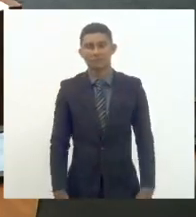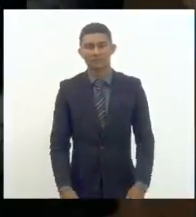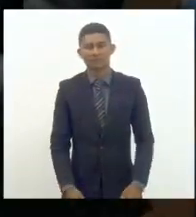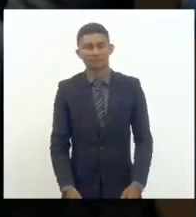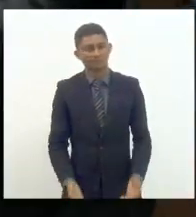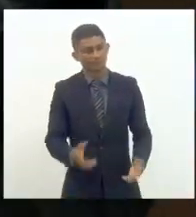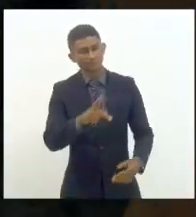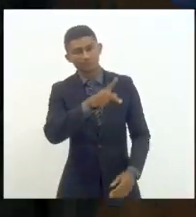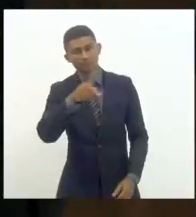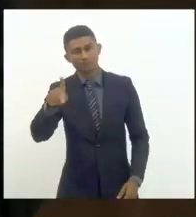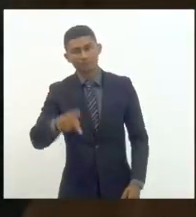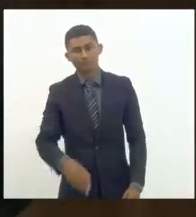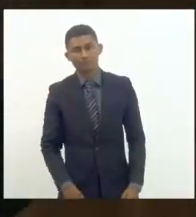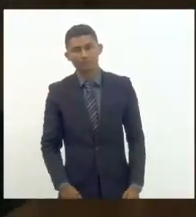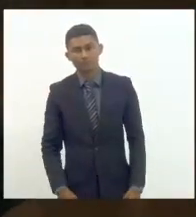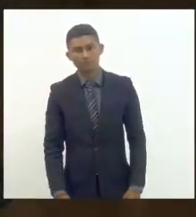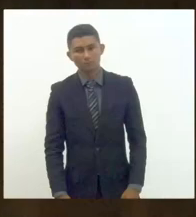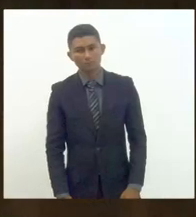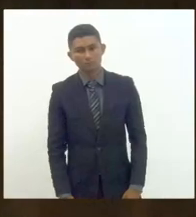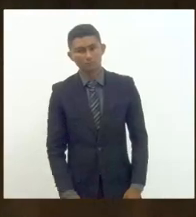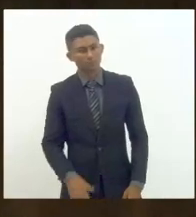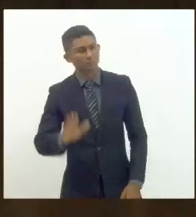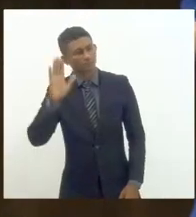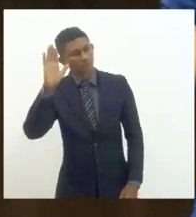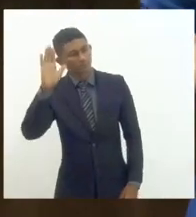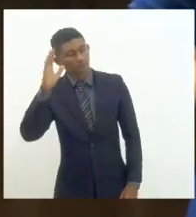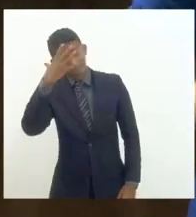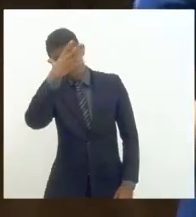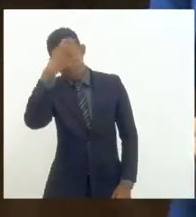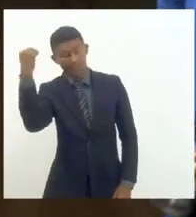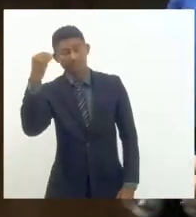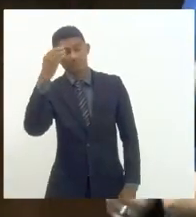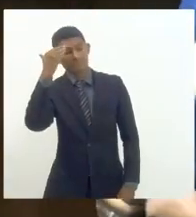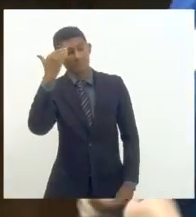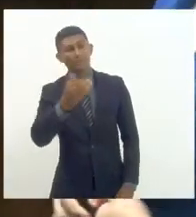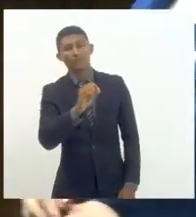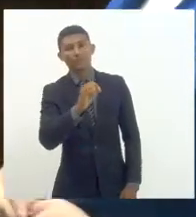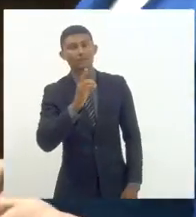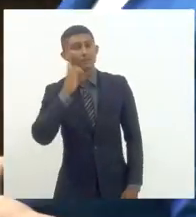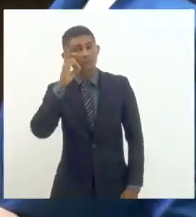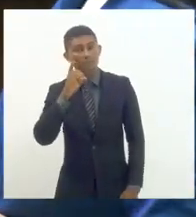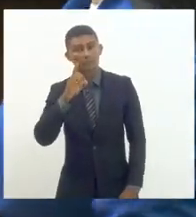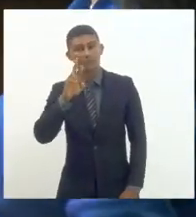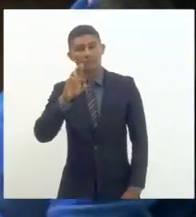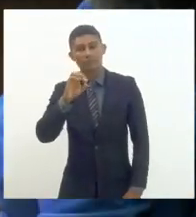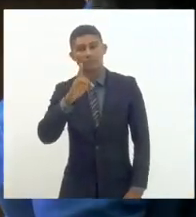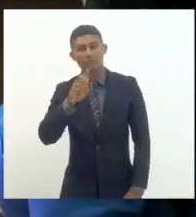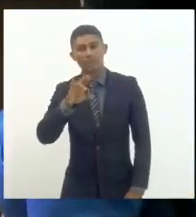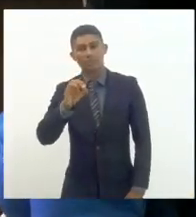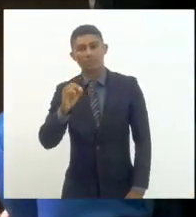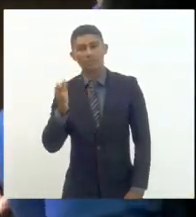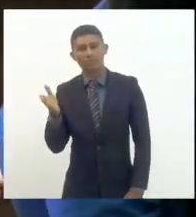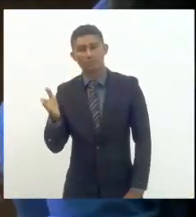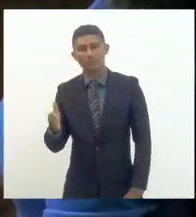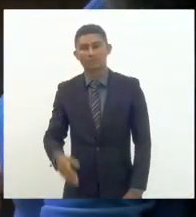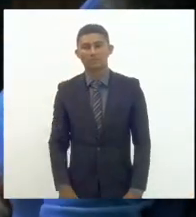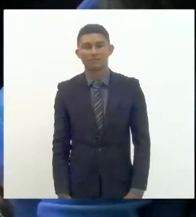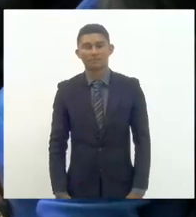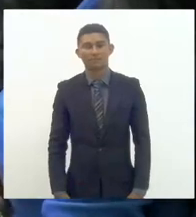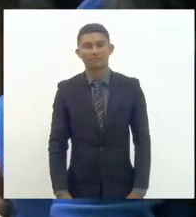Senhor presidente, dia... Só uma parte que eu esqueci de agradecer ao deputado Rodrigo Amorim também na tramitação desse